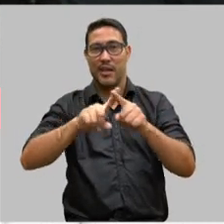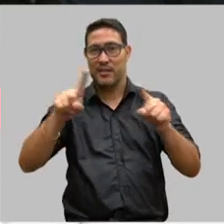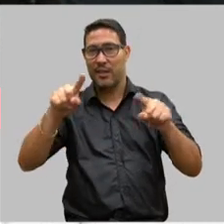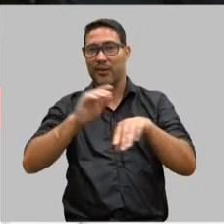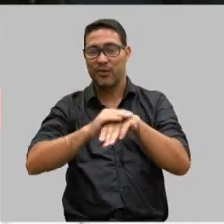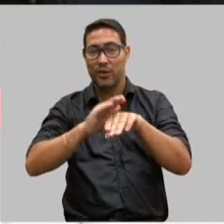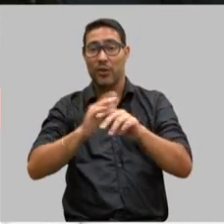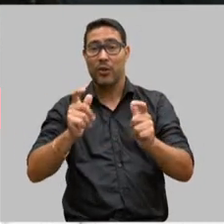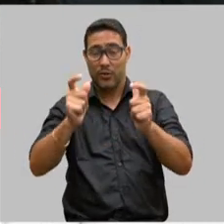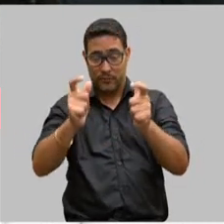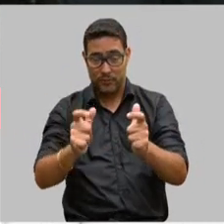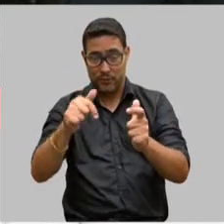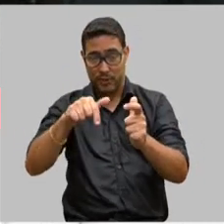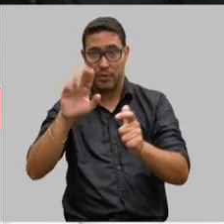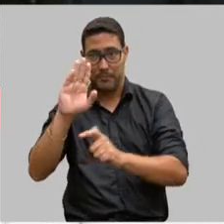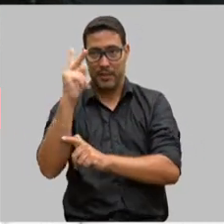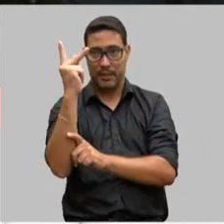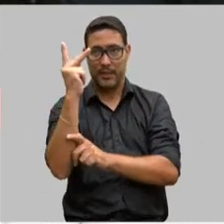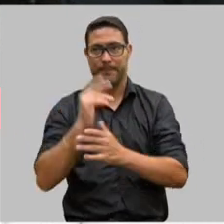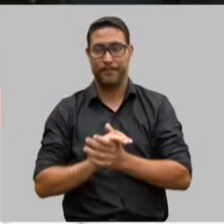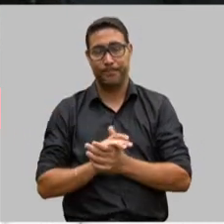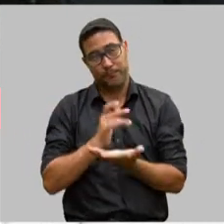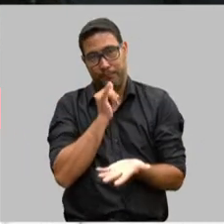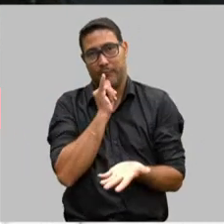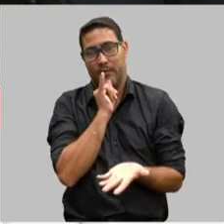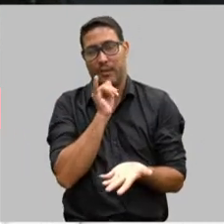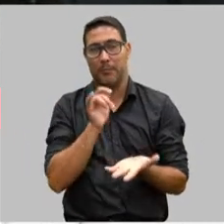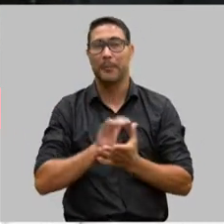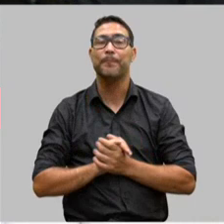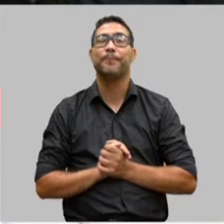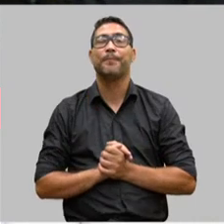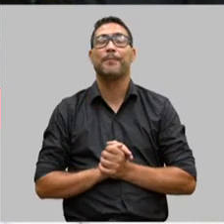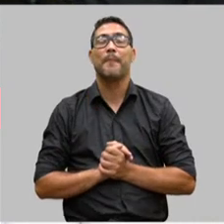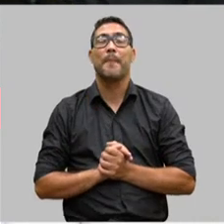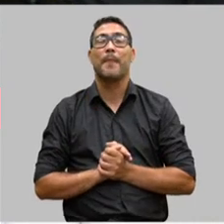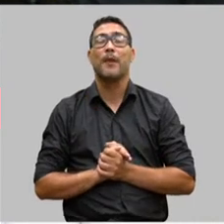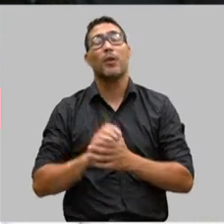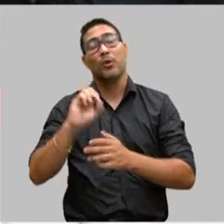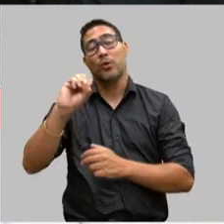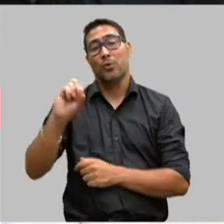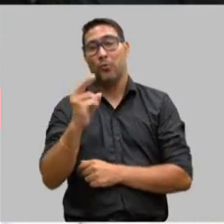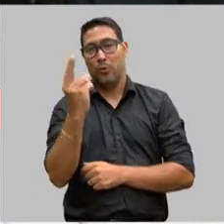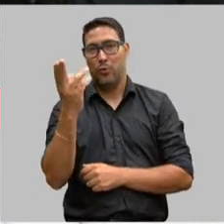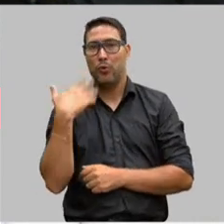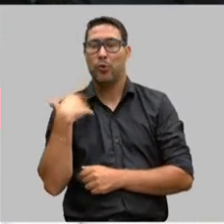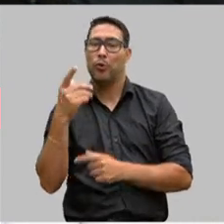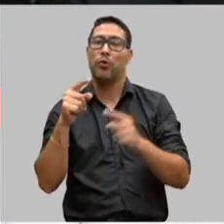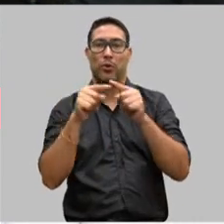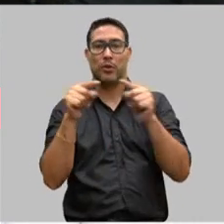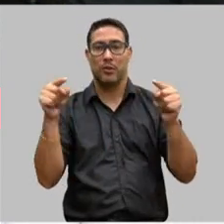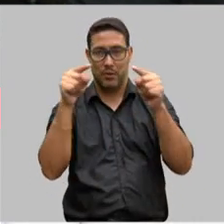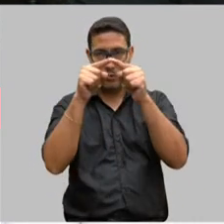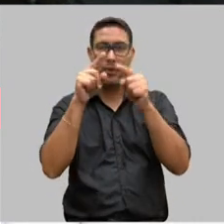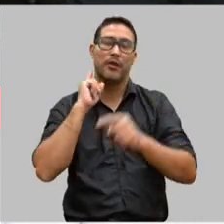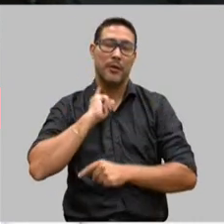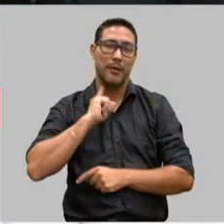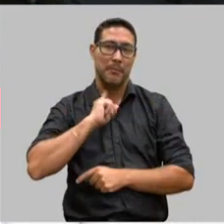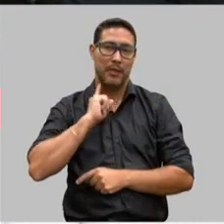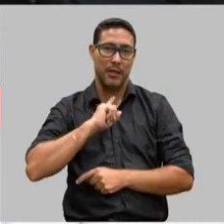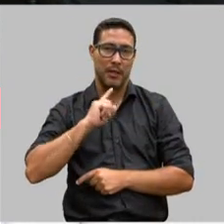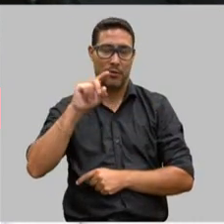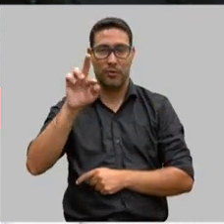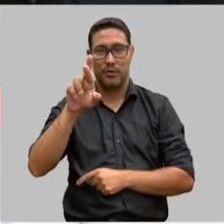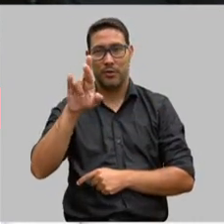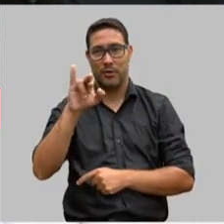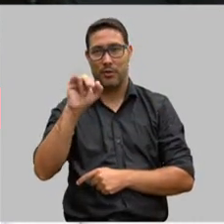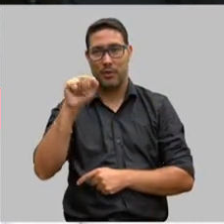região de Belo Horizonte, por exemplo. Tá? Ou um Triângulo Mineiro, que é uma área de cerrado. Então, os impactos